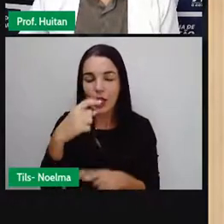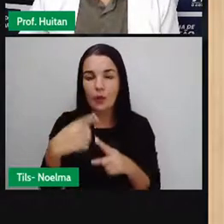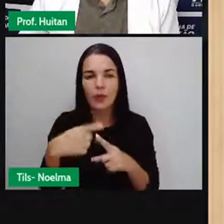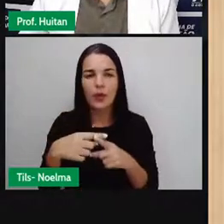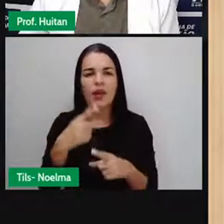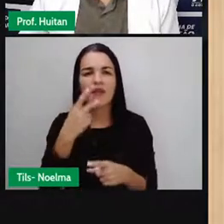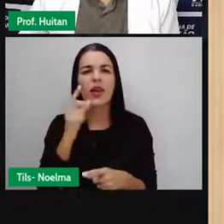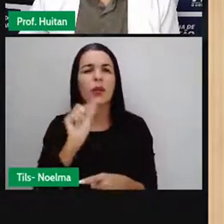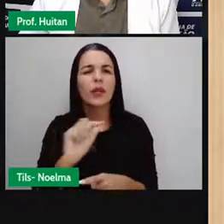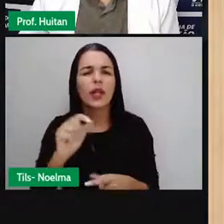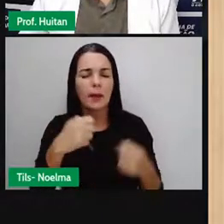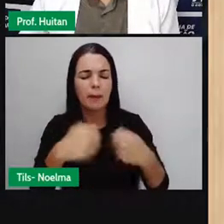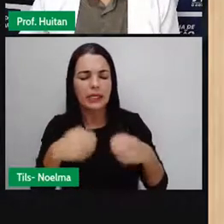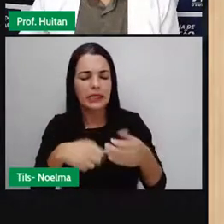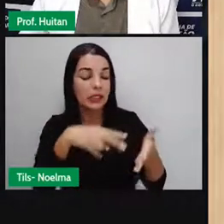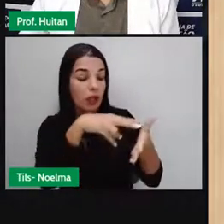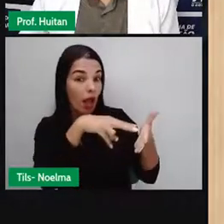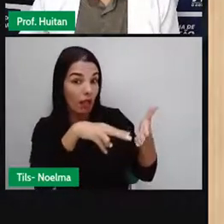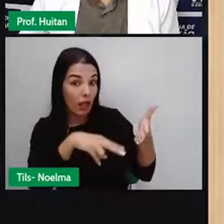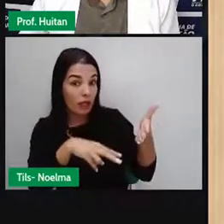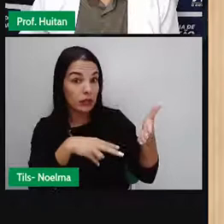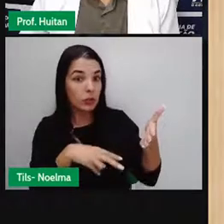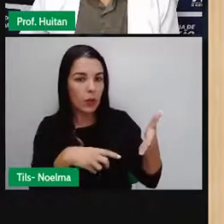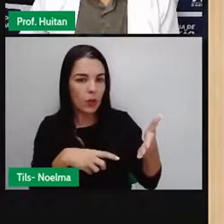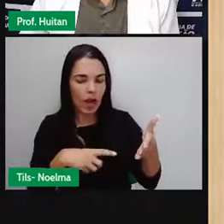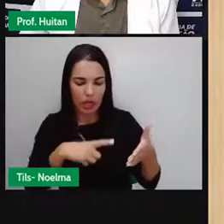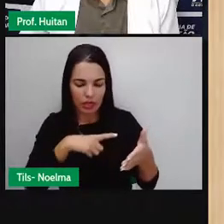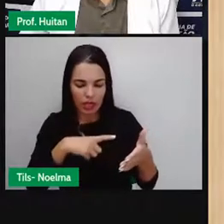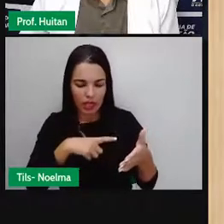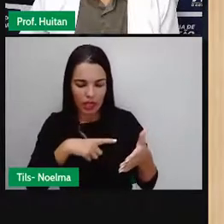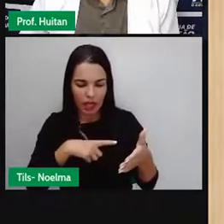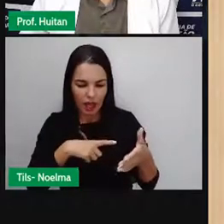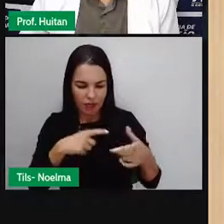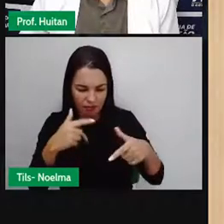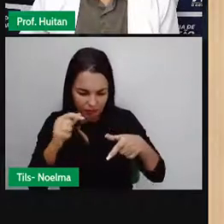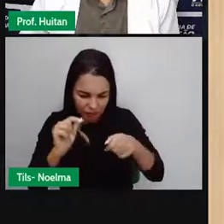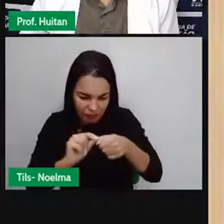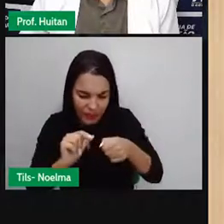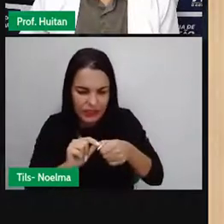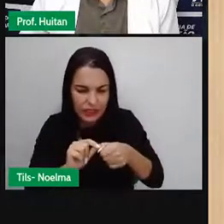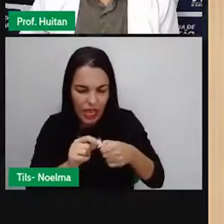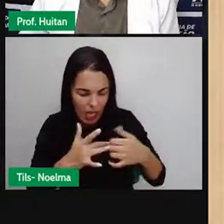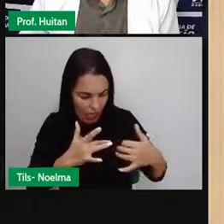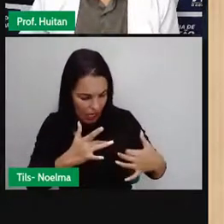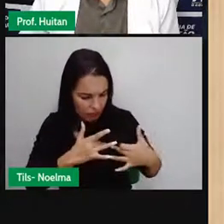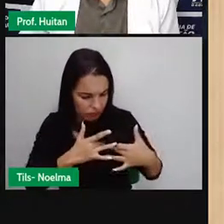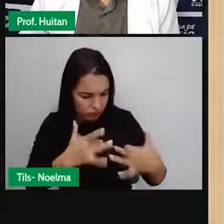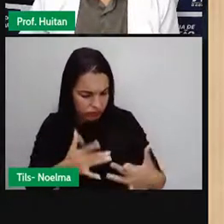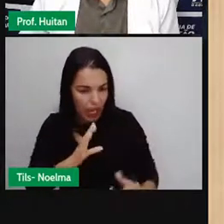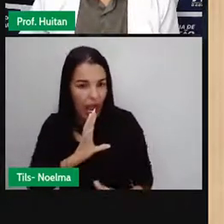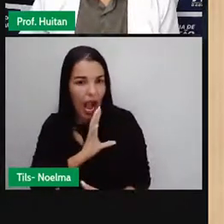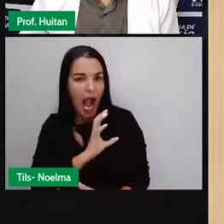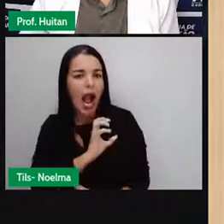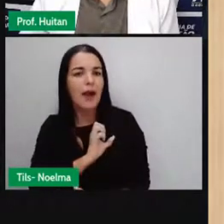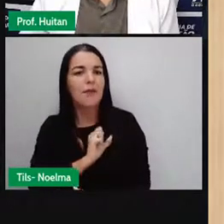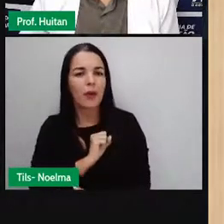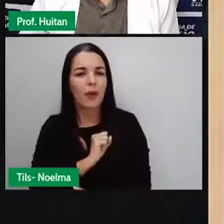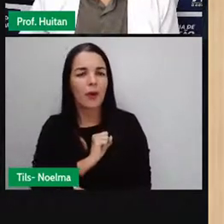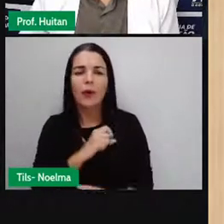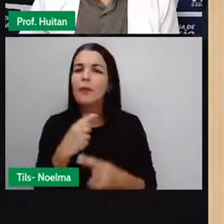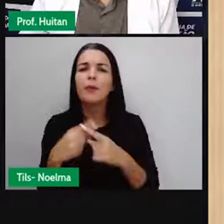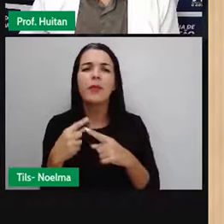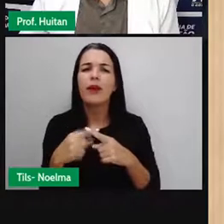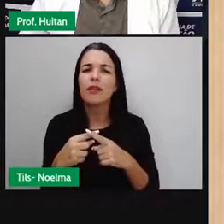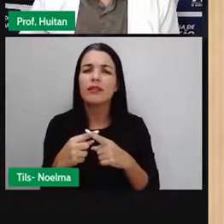que é preciso que a leitura seja um ato de amor. Por que um ato de amor? Nós podemos interpretar essa